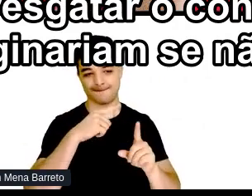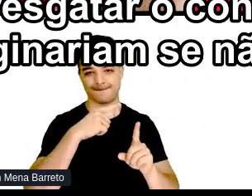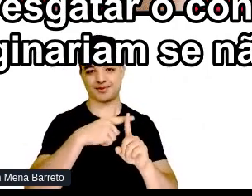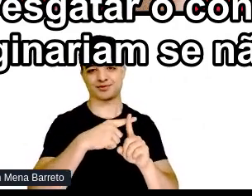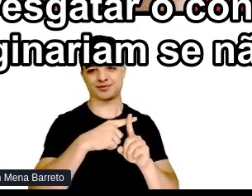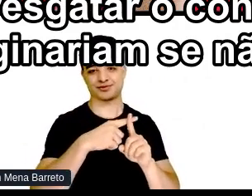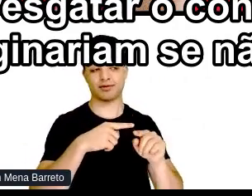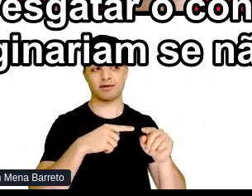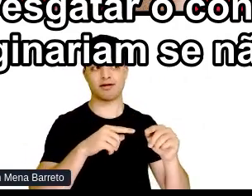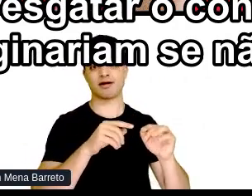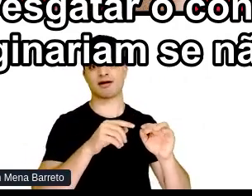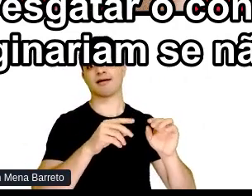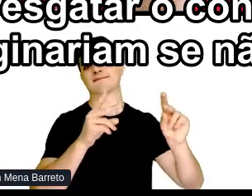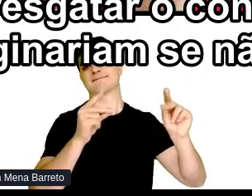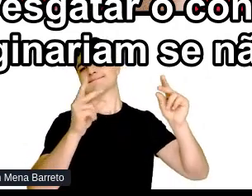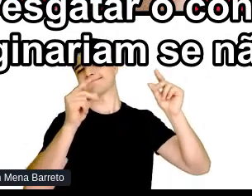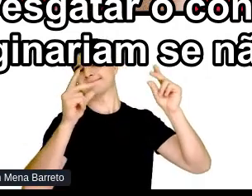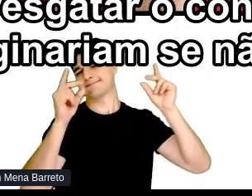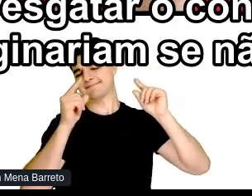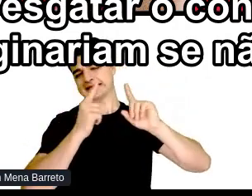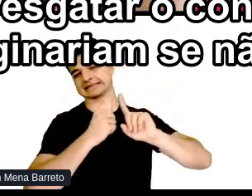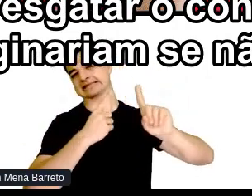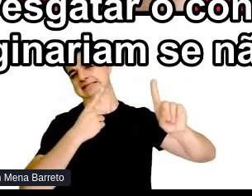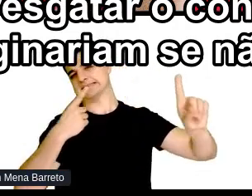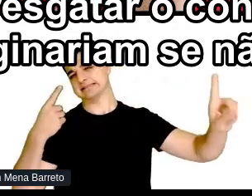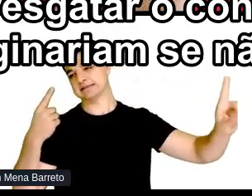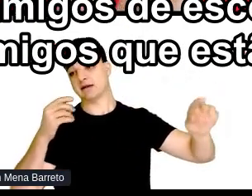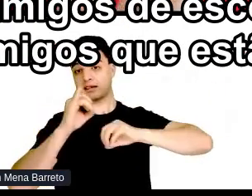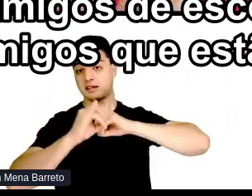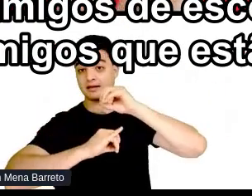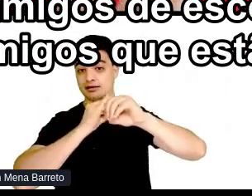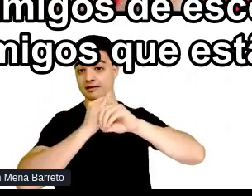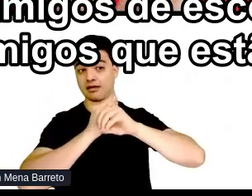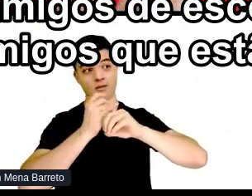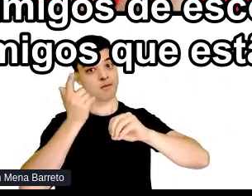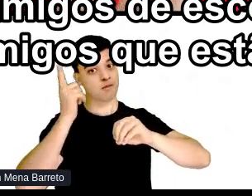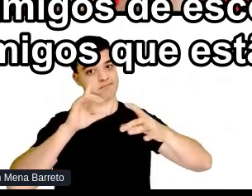informação, o WhatsApp ainda lidera nisso.